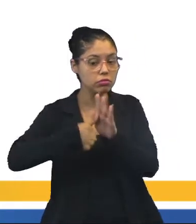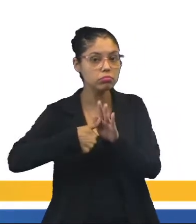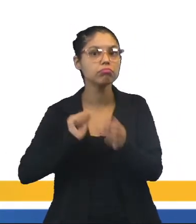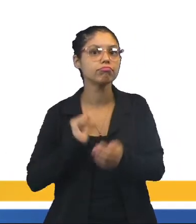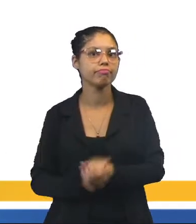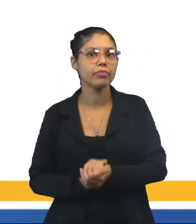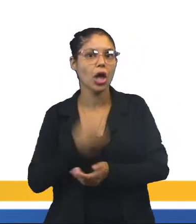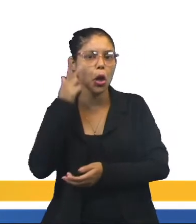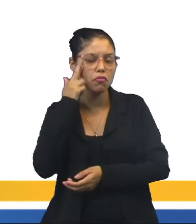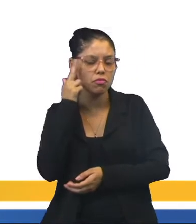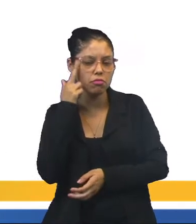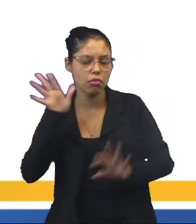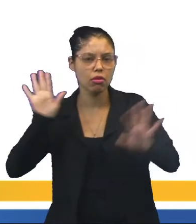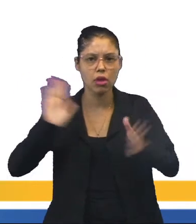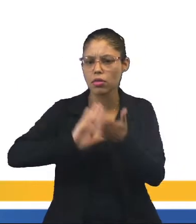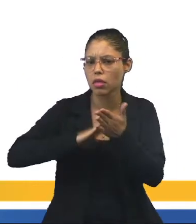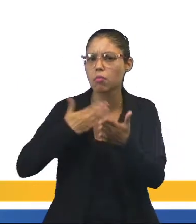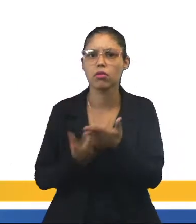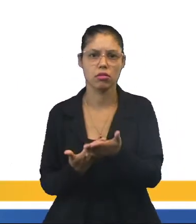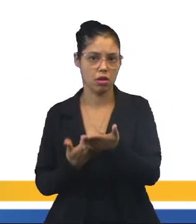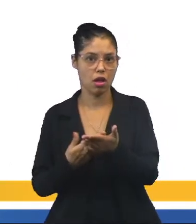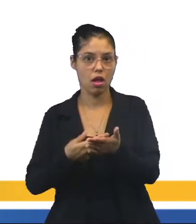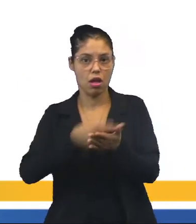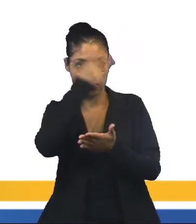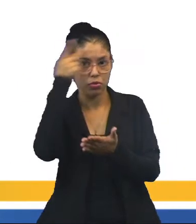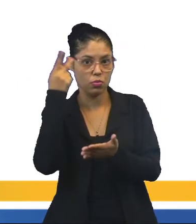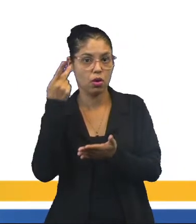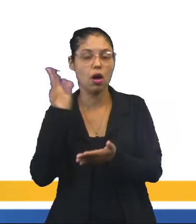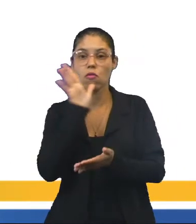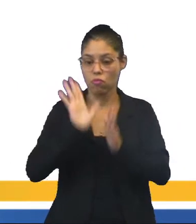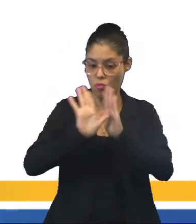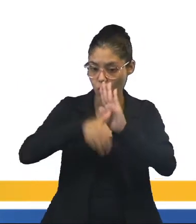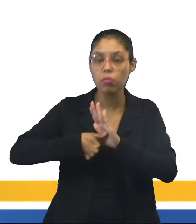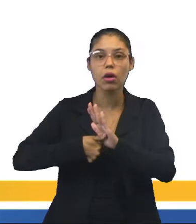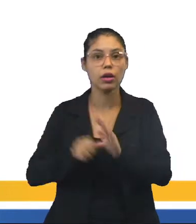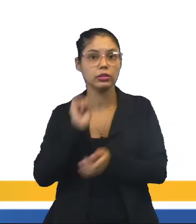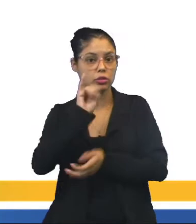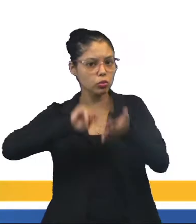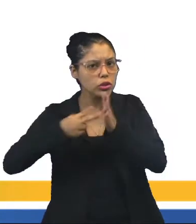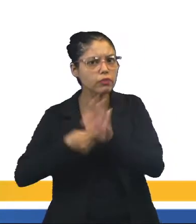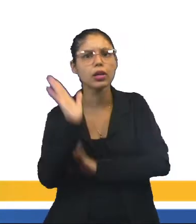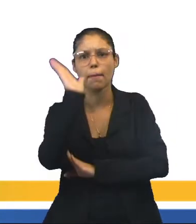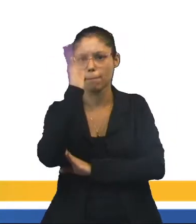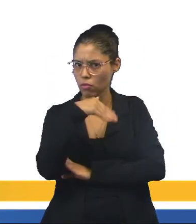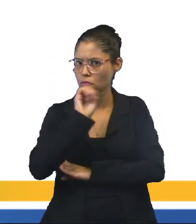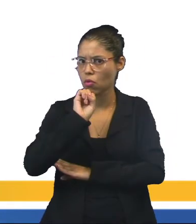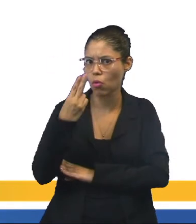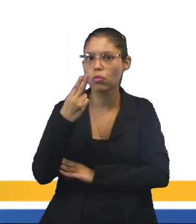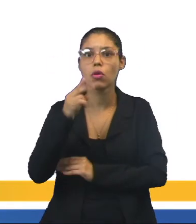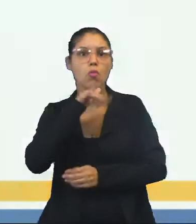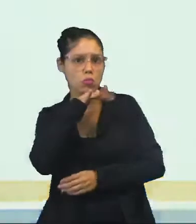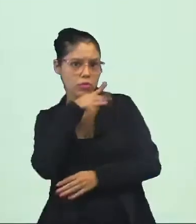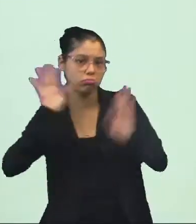uma pessoa interpretar um bandido não quer dizer que ela seja má ou vá se tornar má.